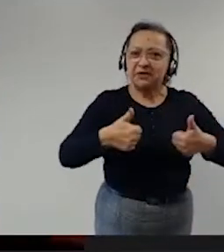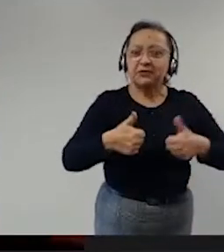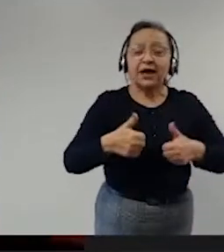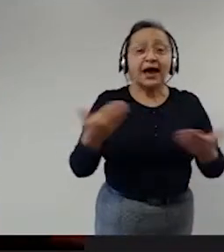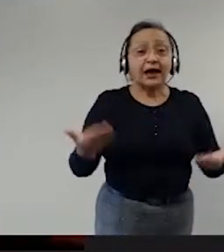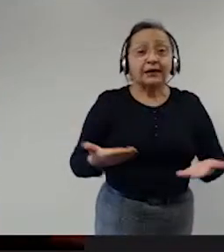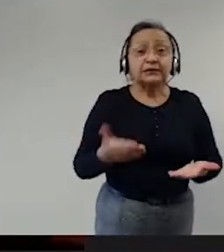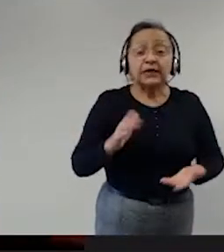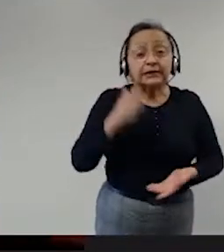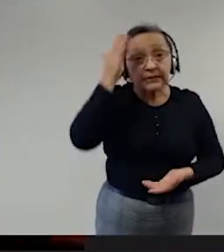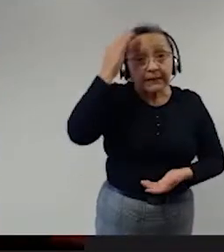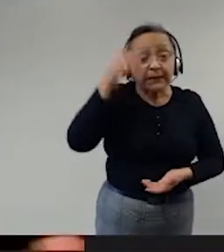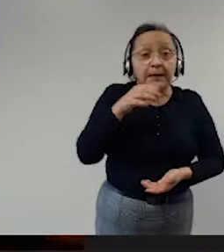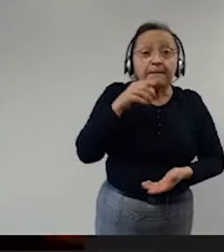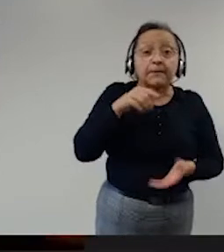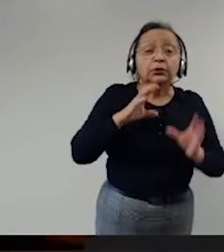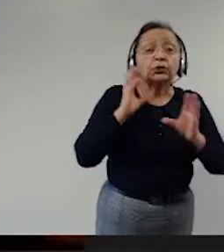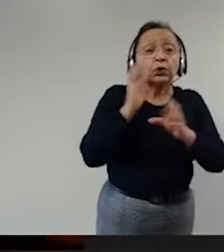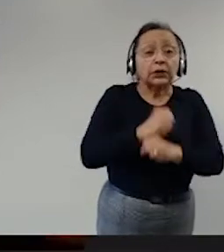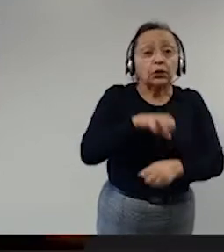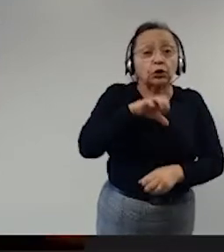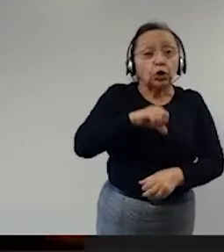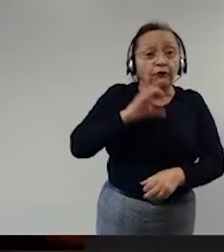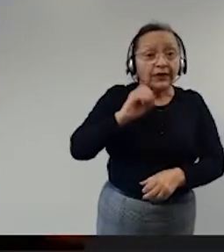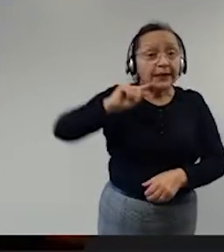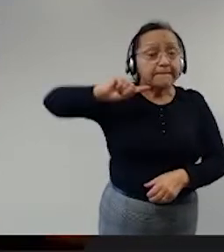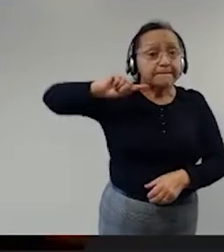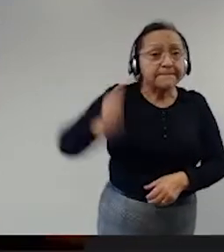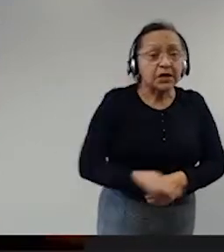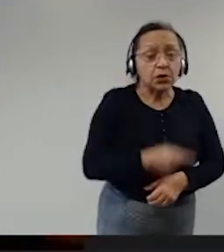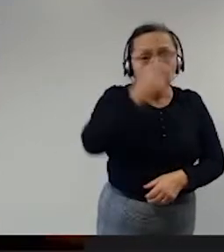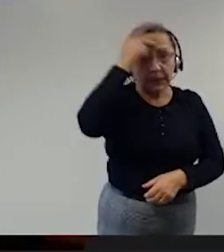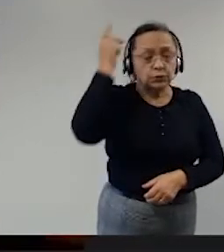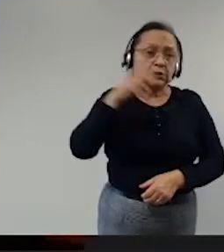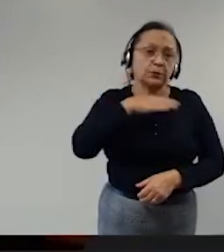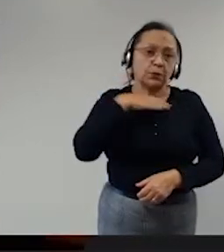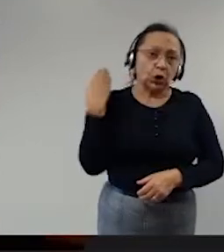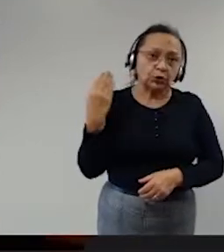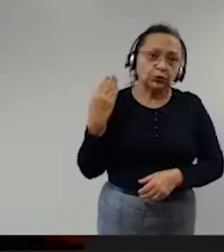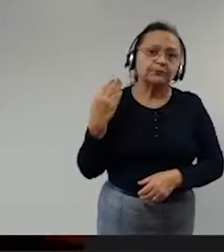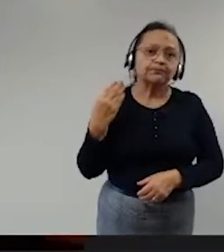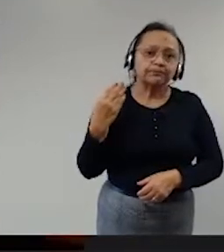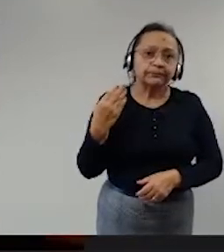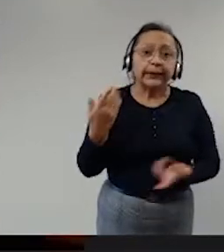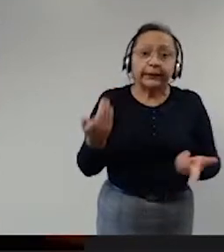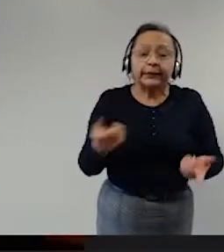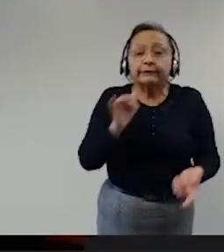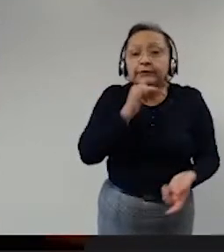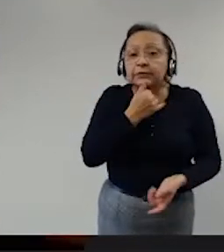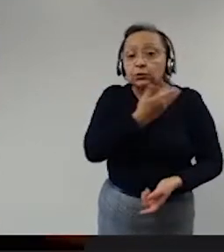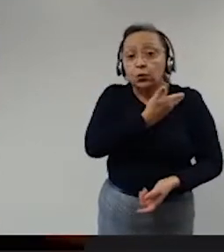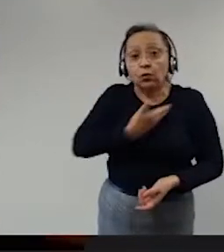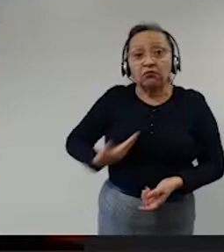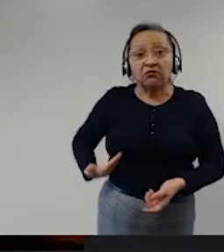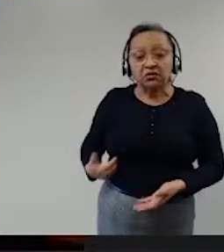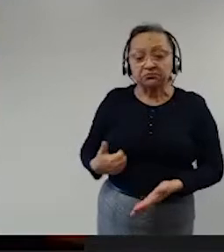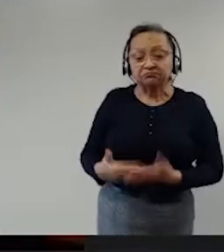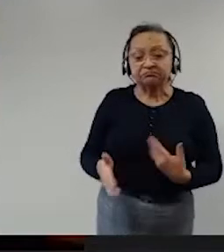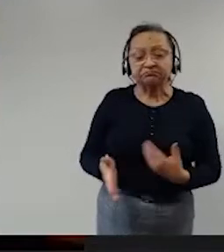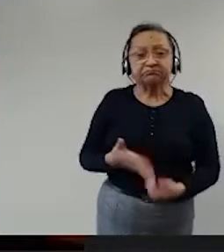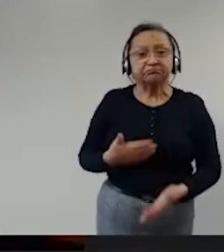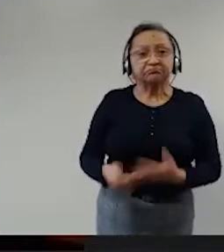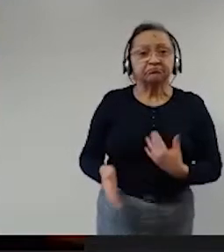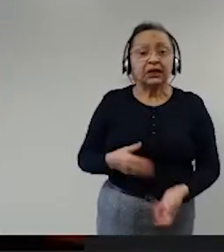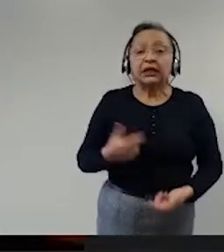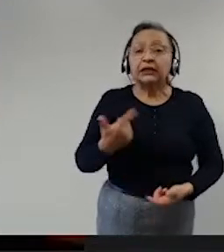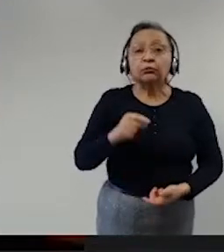90 mil mortos de forma oficial, certamente é muito maior esse número, e um governo genocida que não tem sequer ministro da Saúde